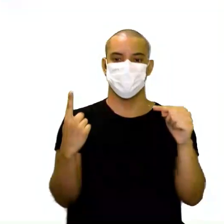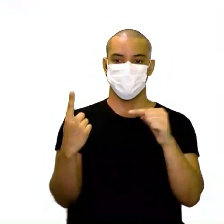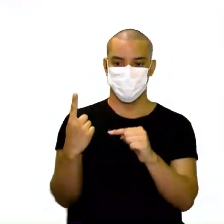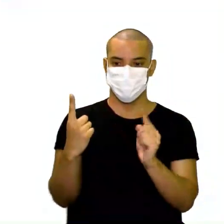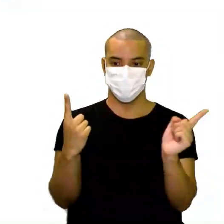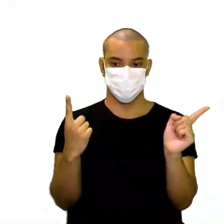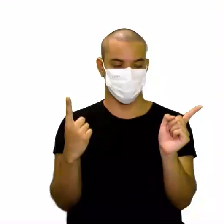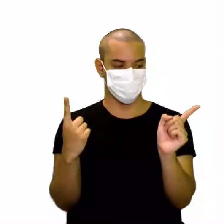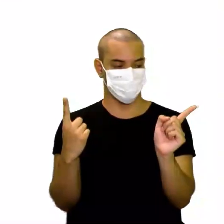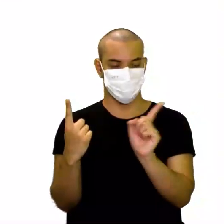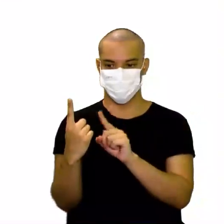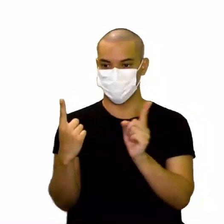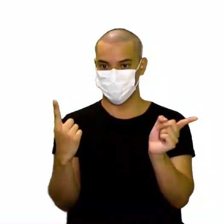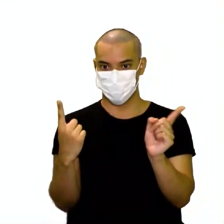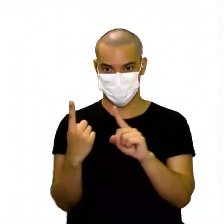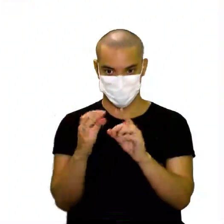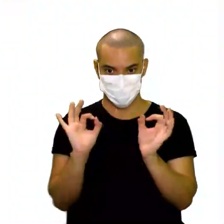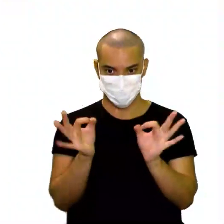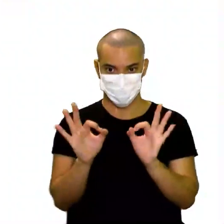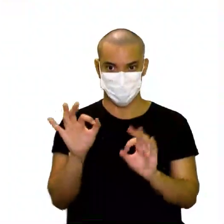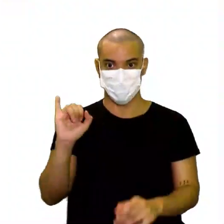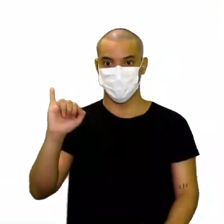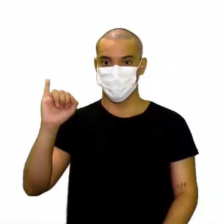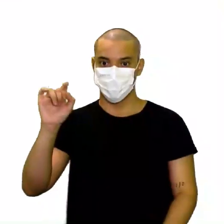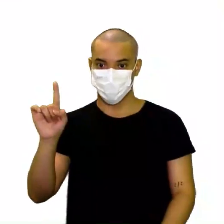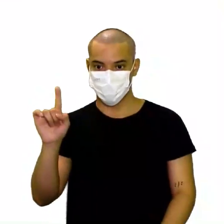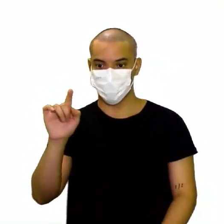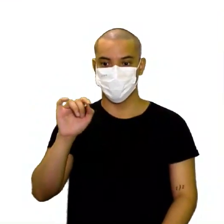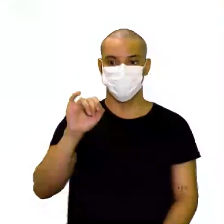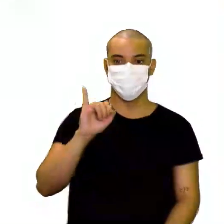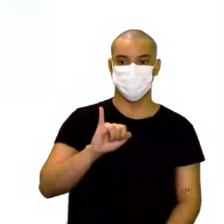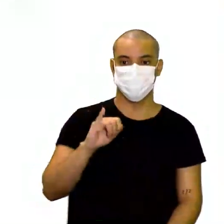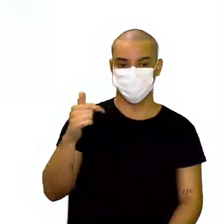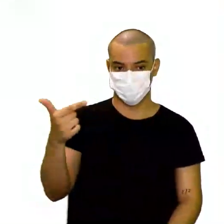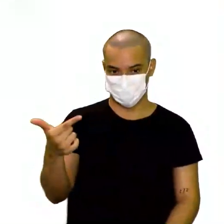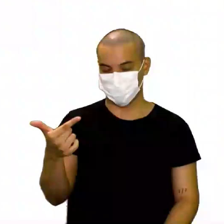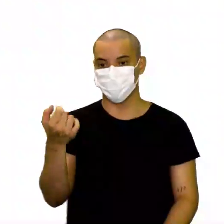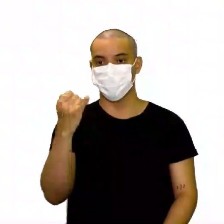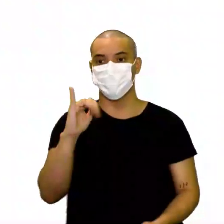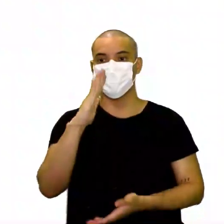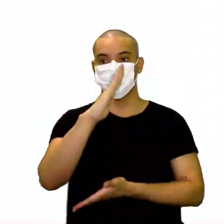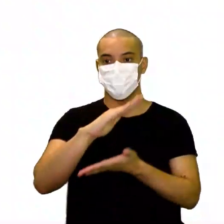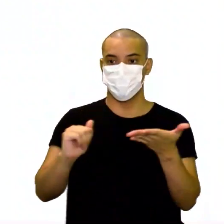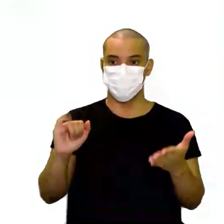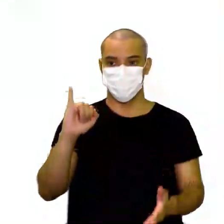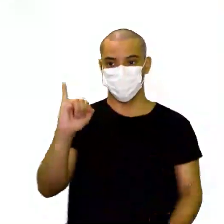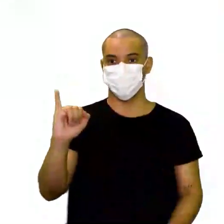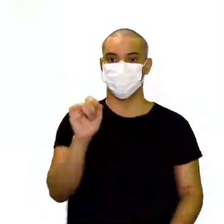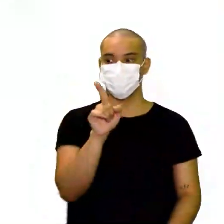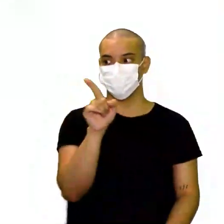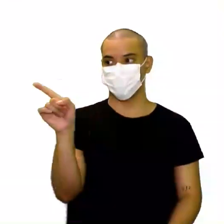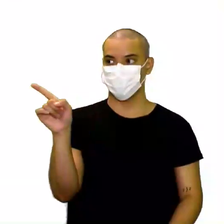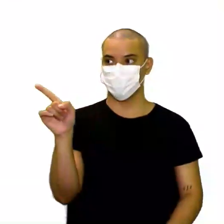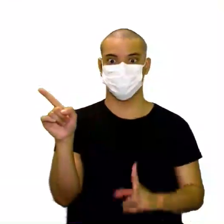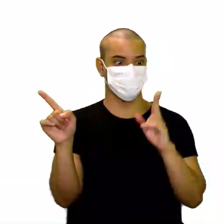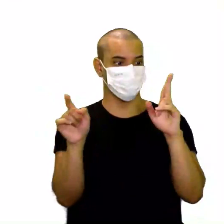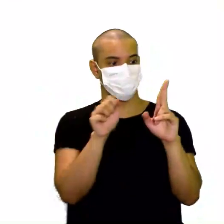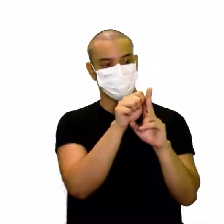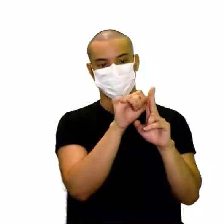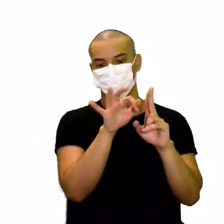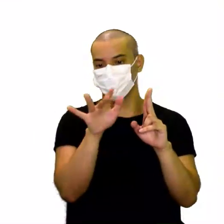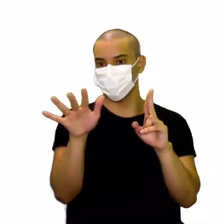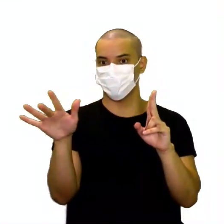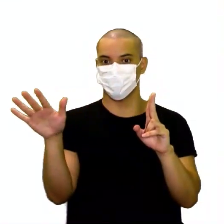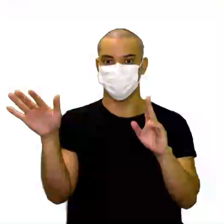e aqui eu vou ter I2. Quando sair aqui, o nosso I tem que ser a mesma corrente de entrada, que é